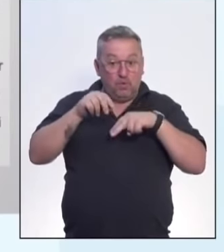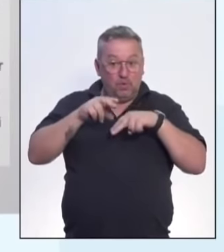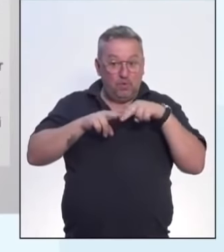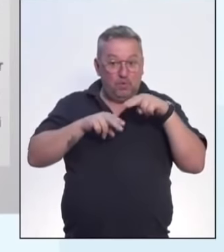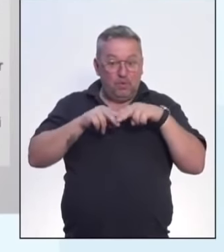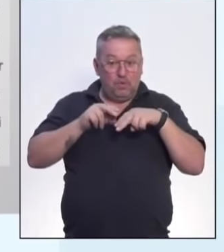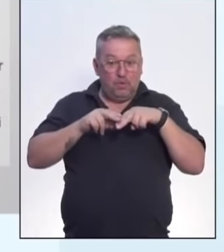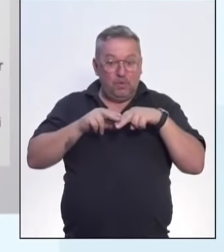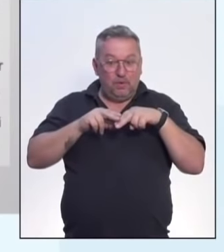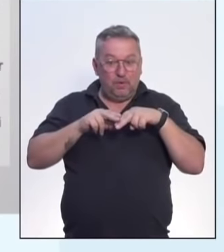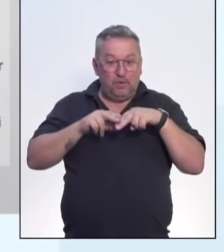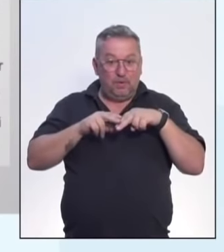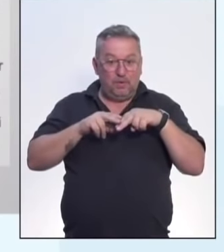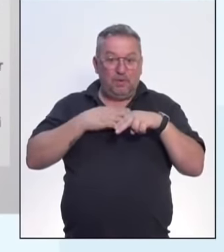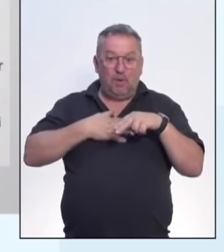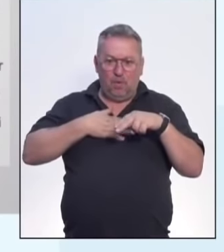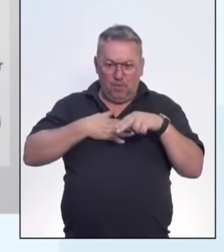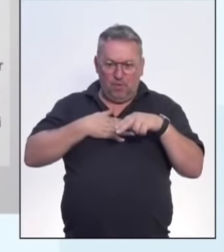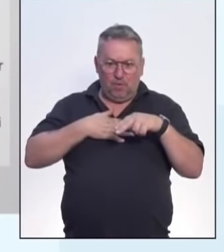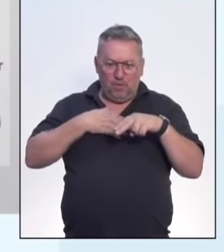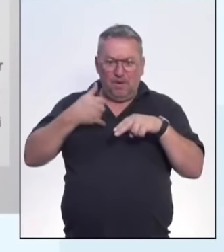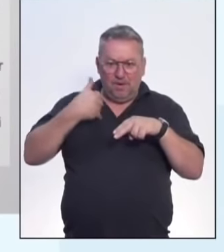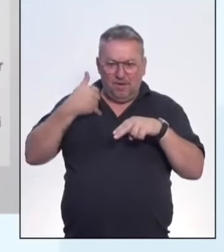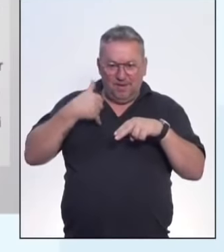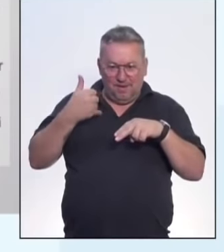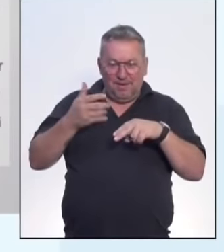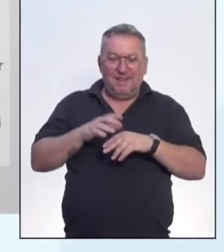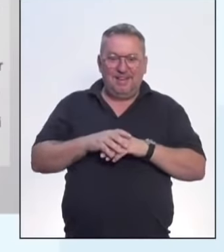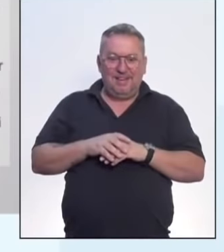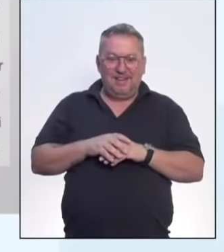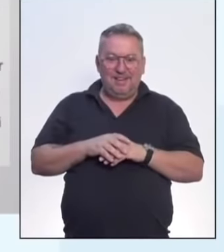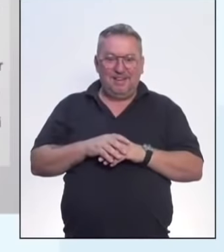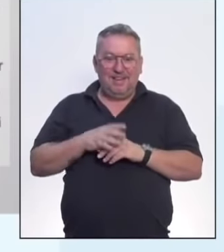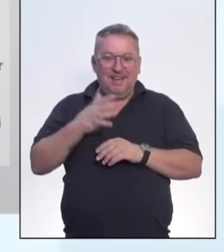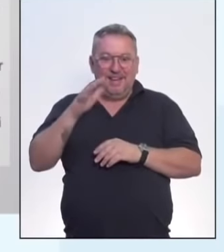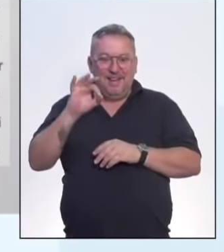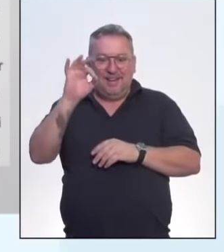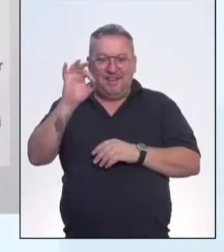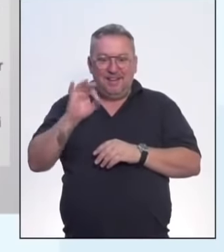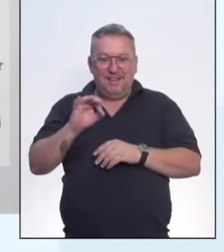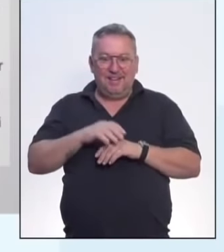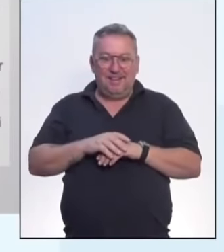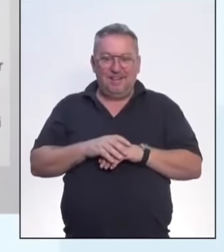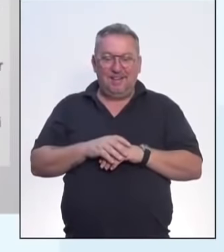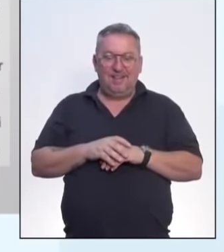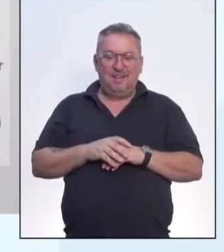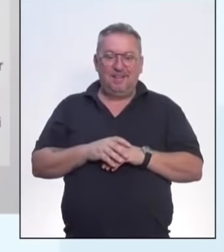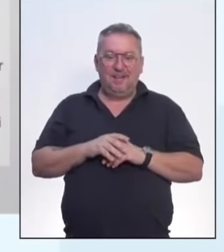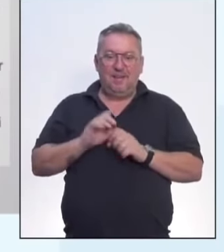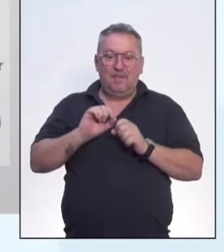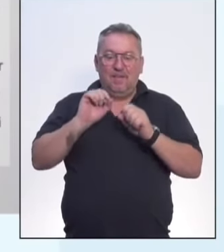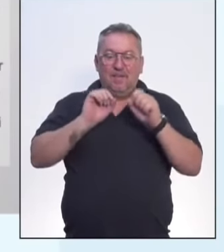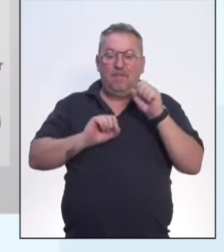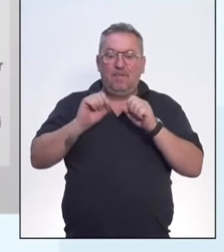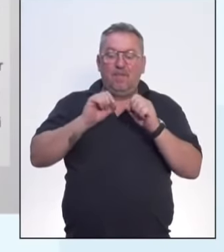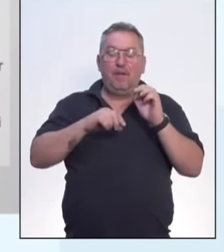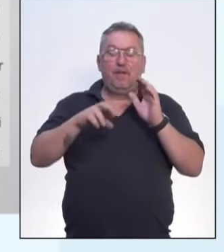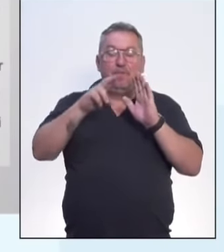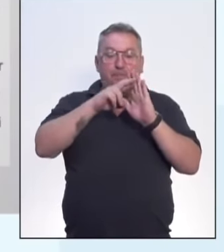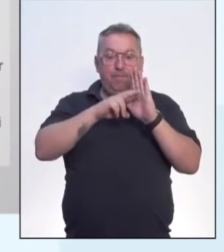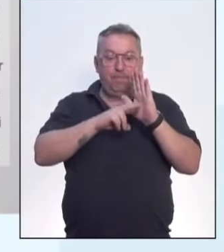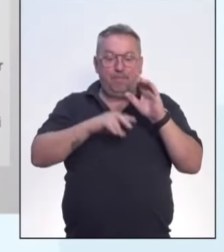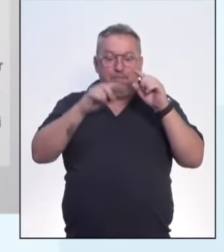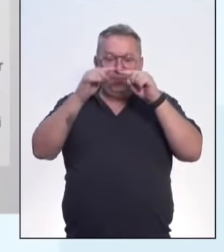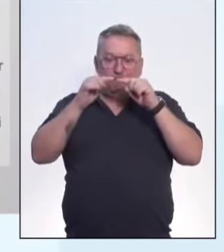Junho é o mês preferido meu, que é o mês do meu aniversário, que eu não sou boba nem nada, 10%. Perceba, então, que foi feita uma relação